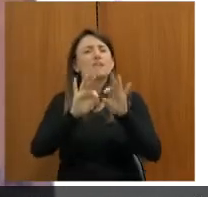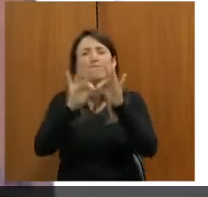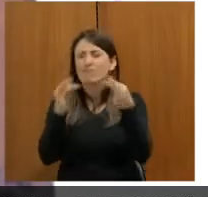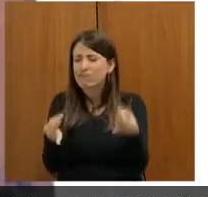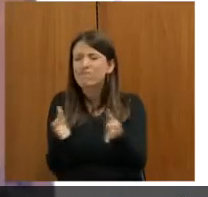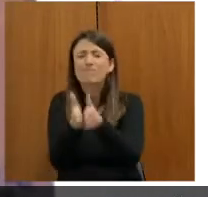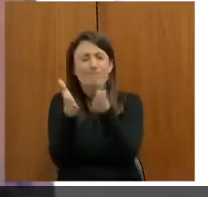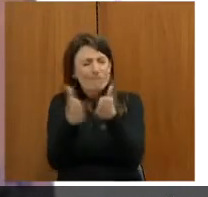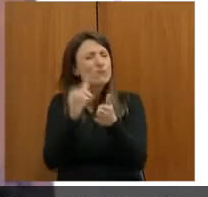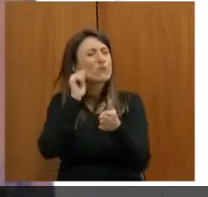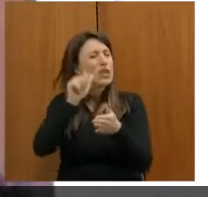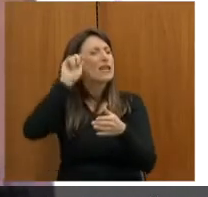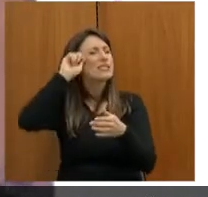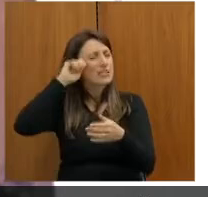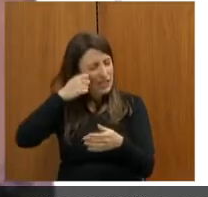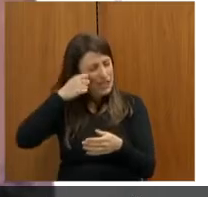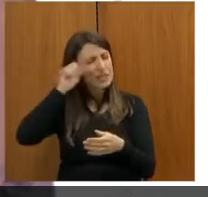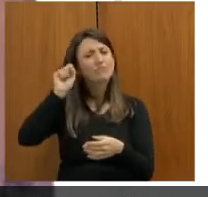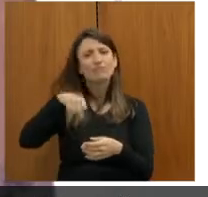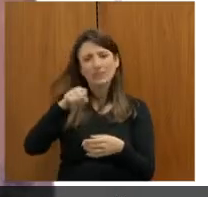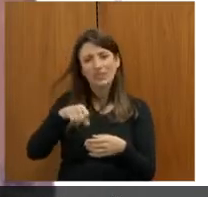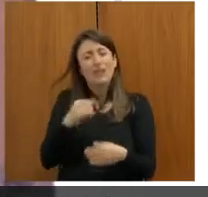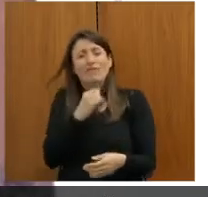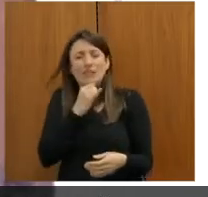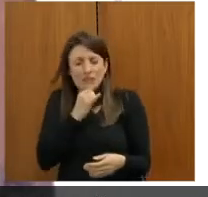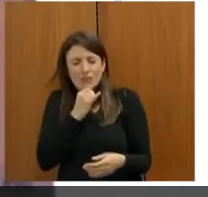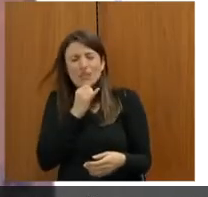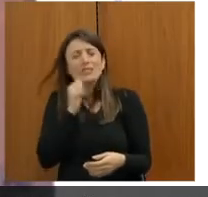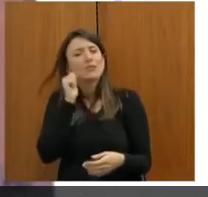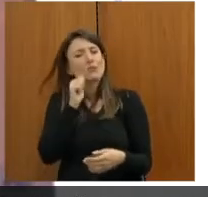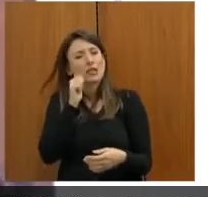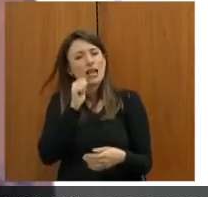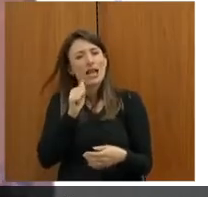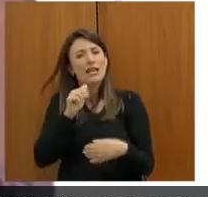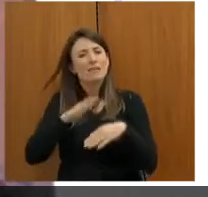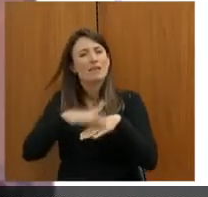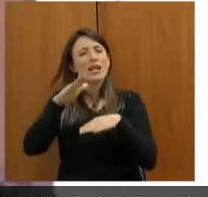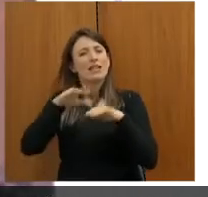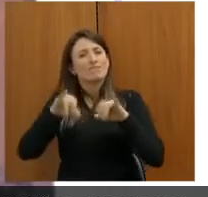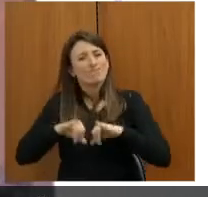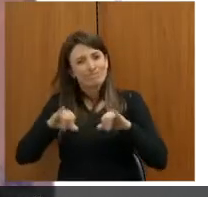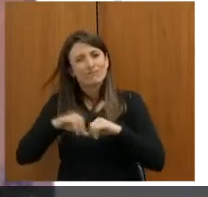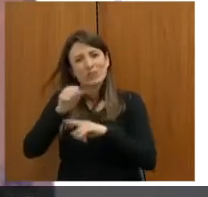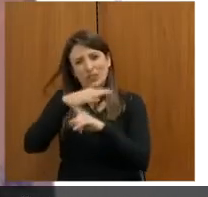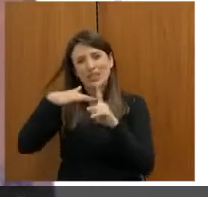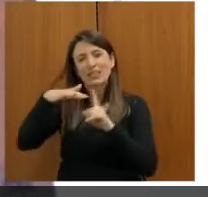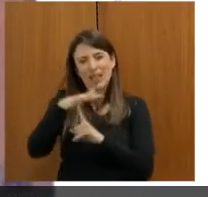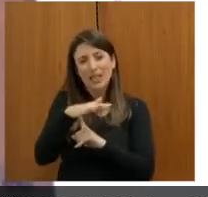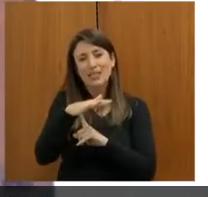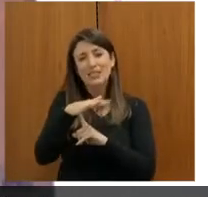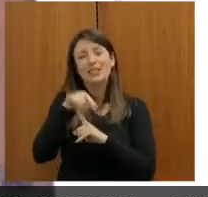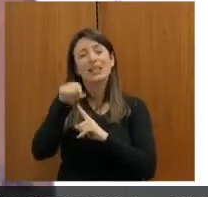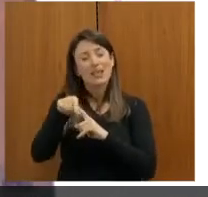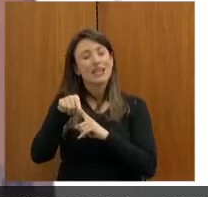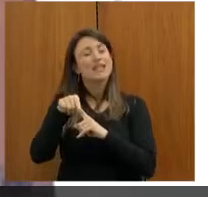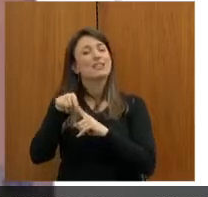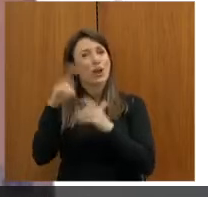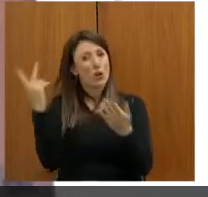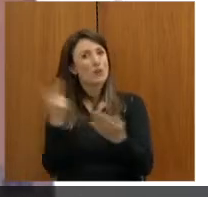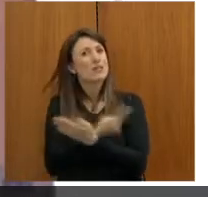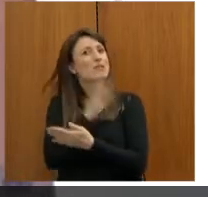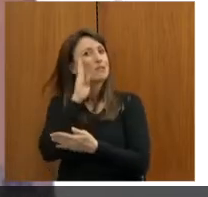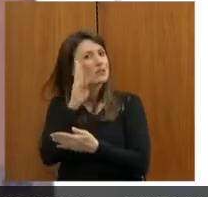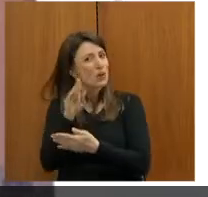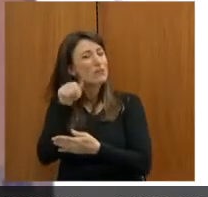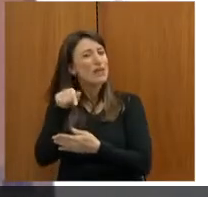as mulheres estão à margem infelizmente a nossa sociedade Itaú isso se torna ainda mais uma tempo para nossa região